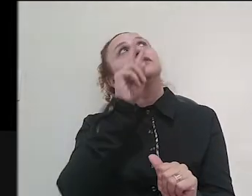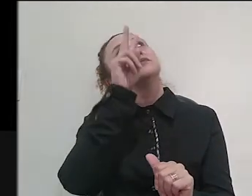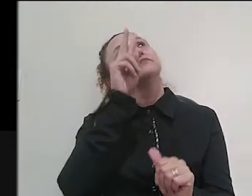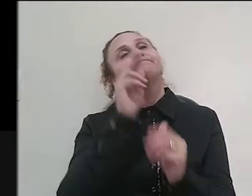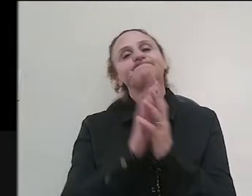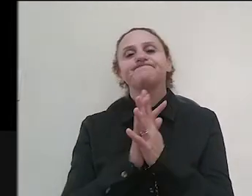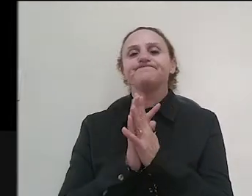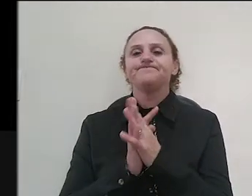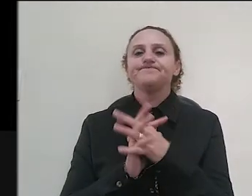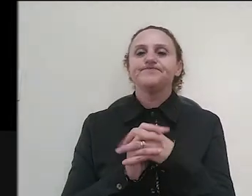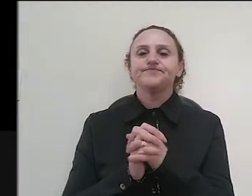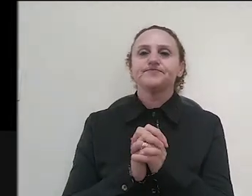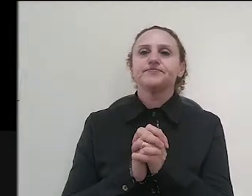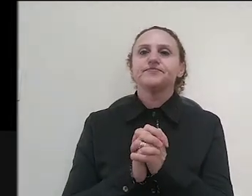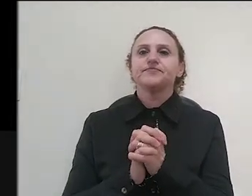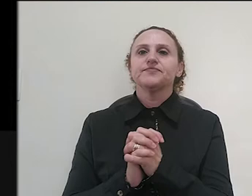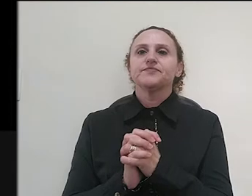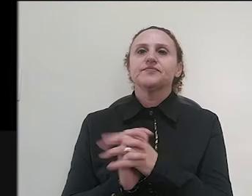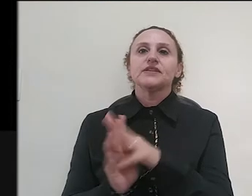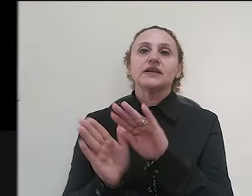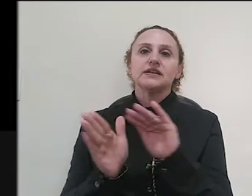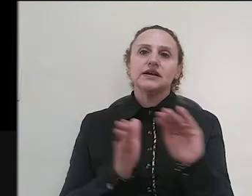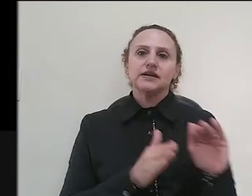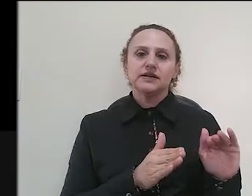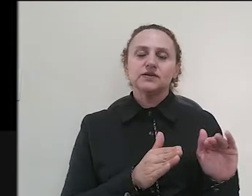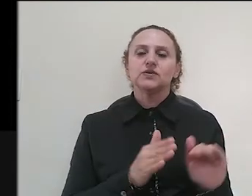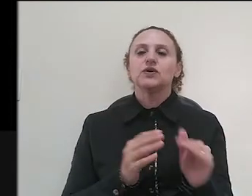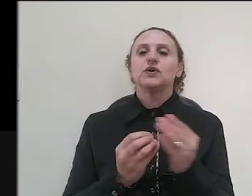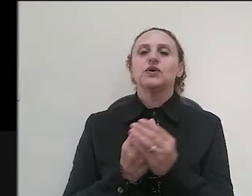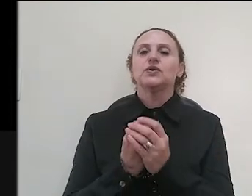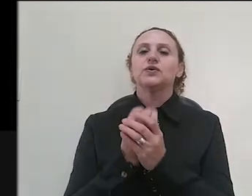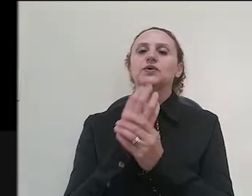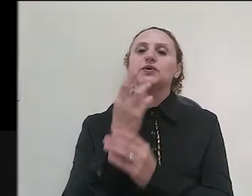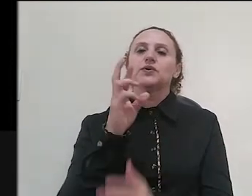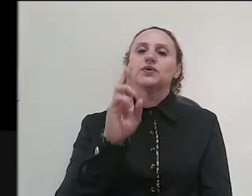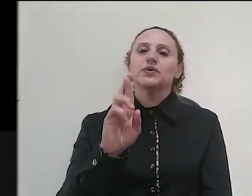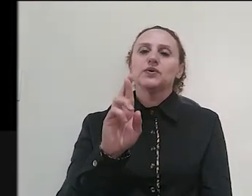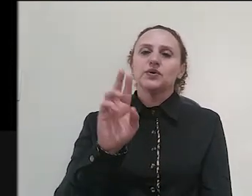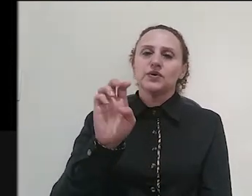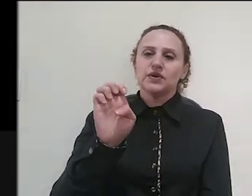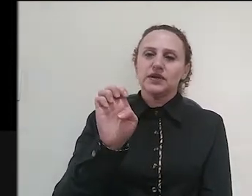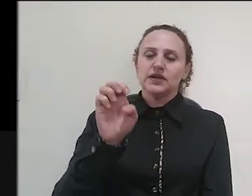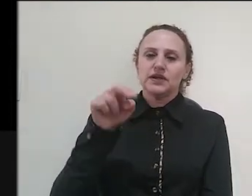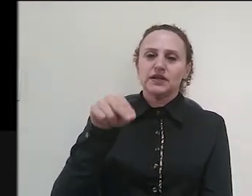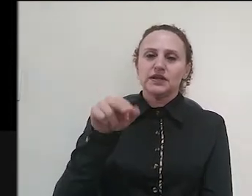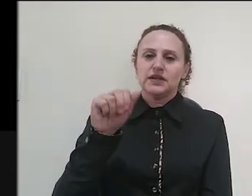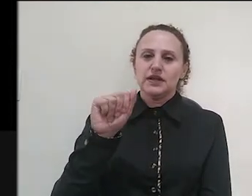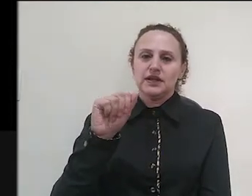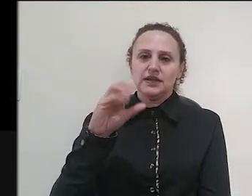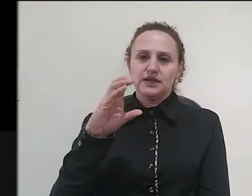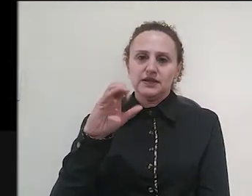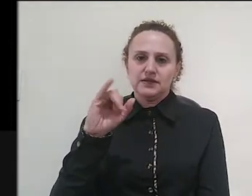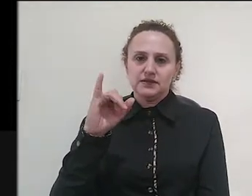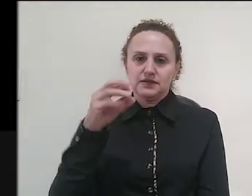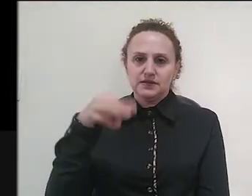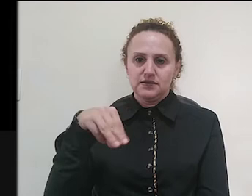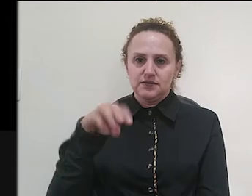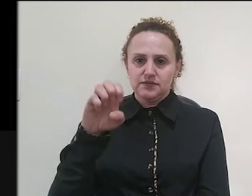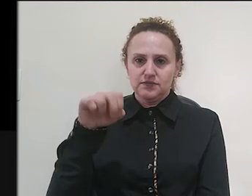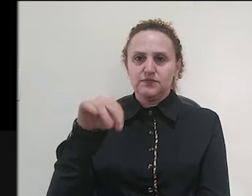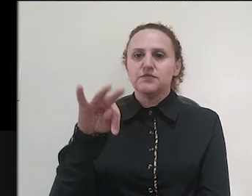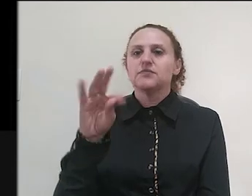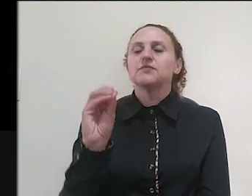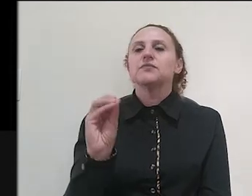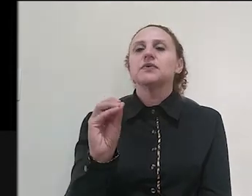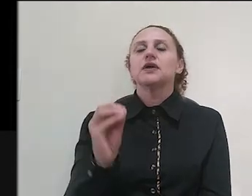À medida que a sociedade vai se liberando do amplo domínio da igreja, a arte vai se voltando mais para a realidade, valorizando o homem e colocando-o